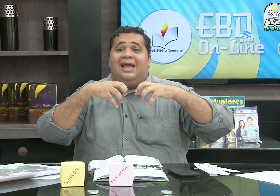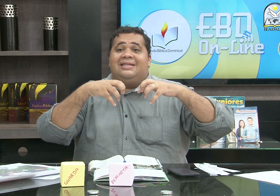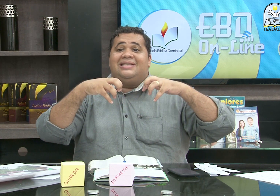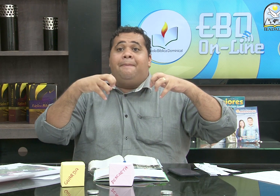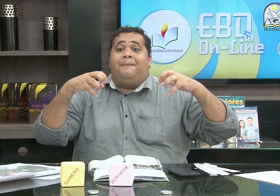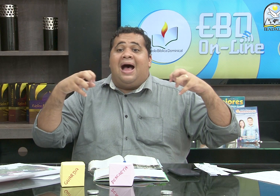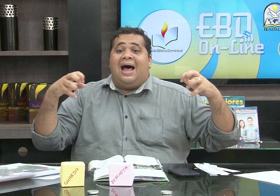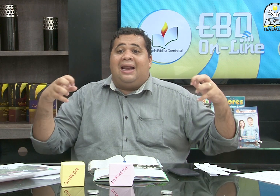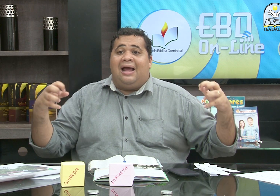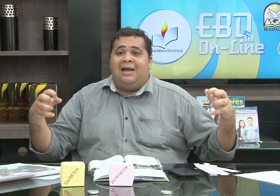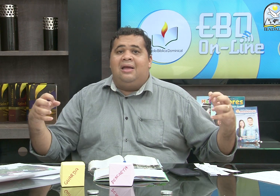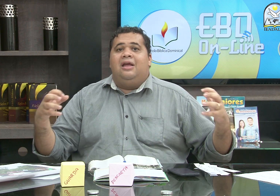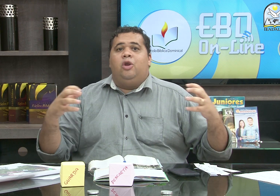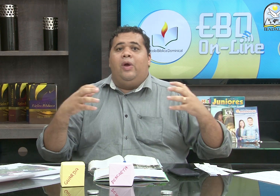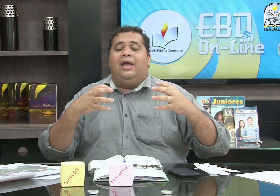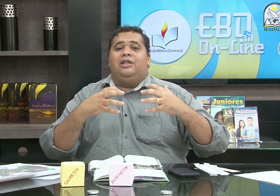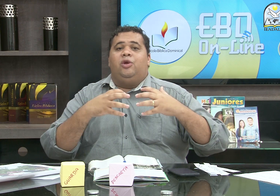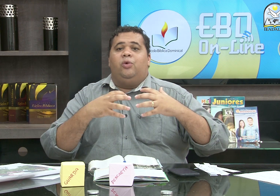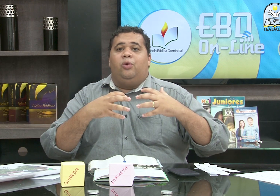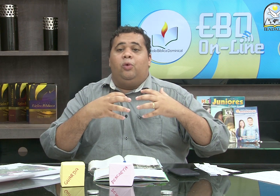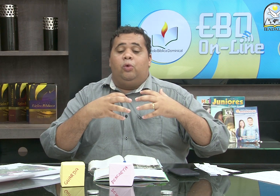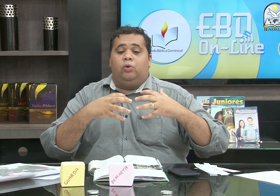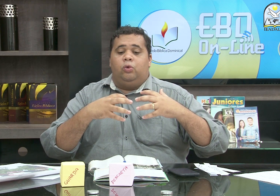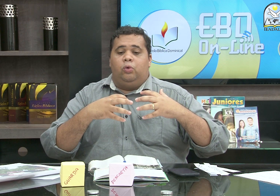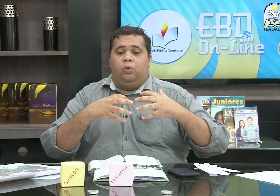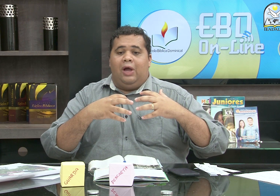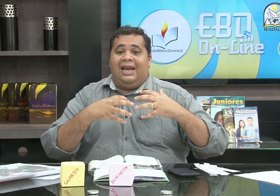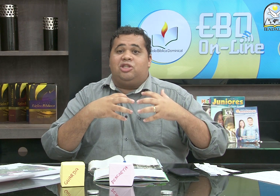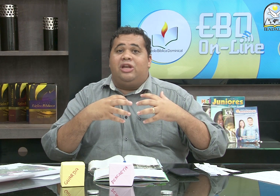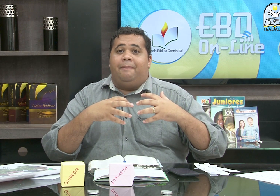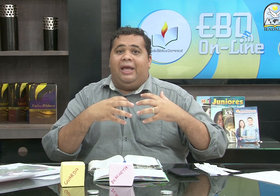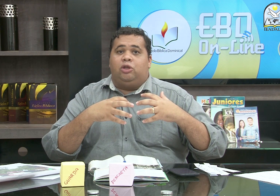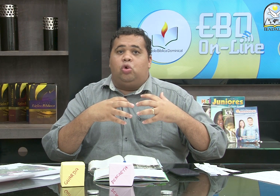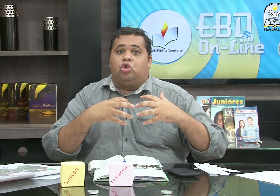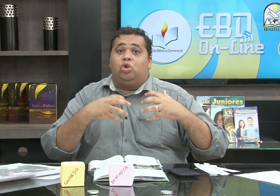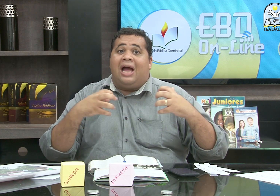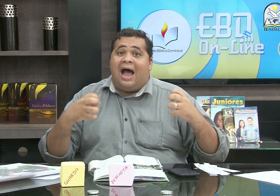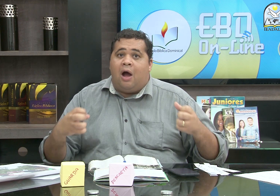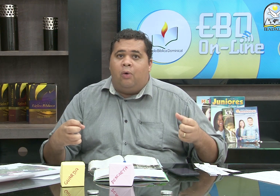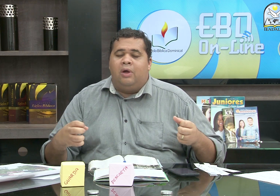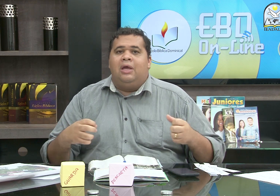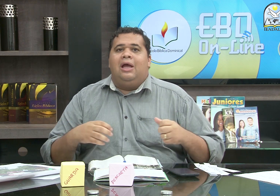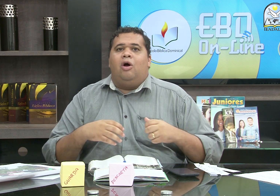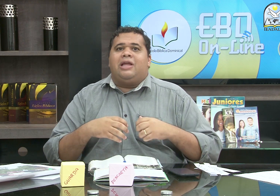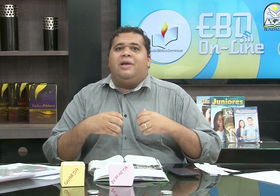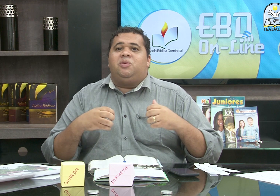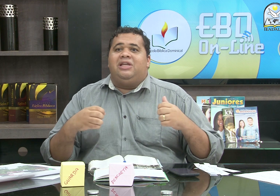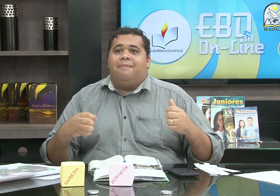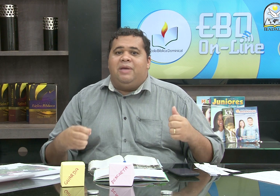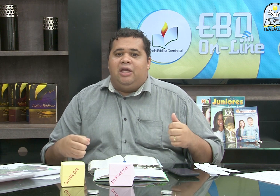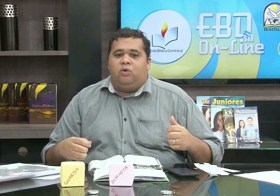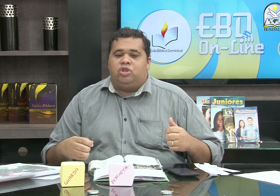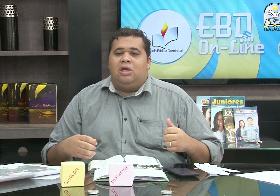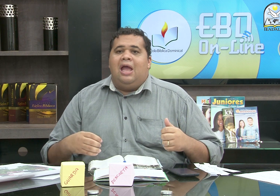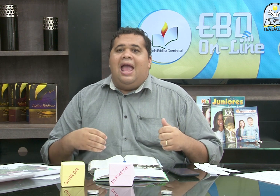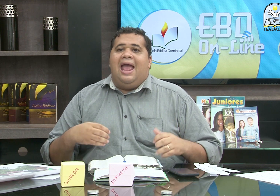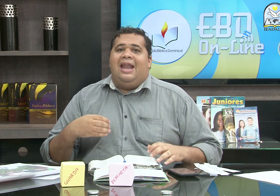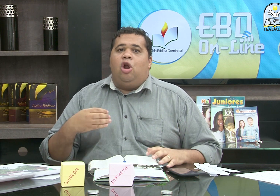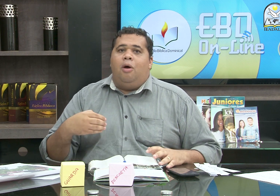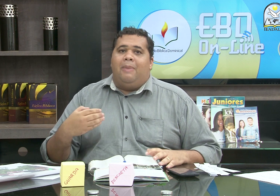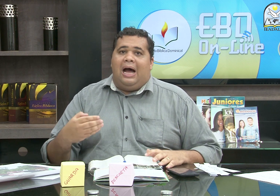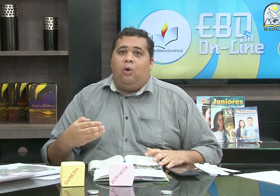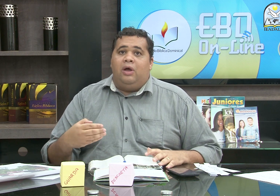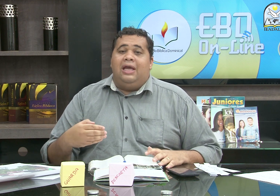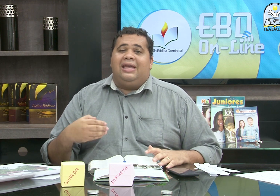se separa não é de um relacionamento conjugal ou até mesmo de amigos